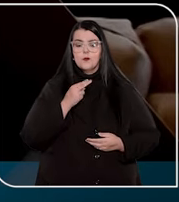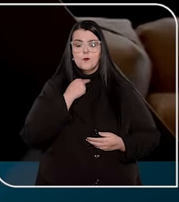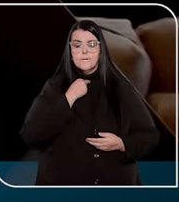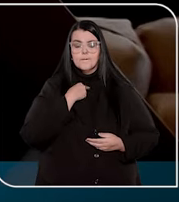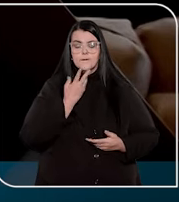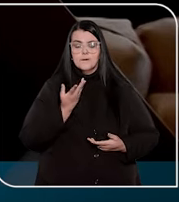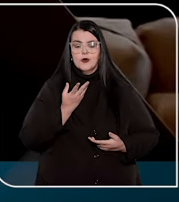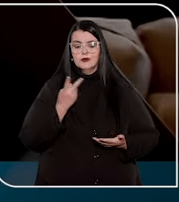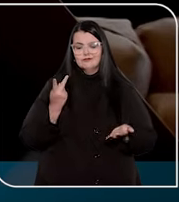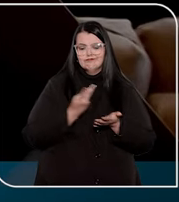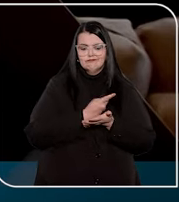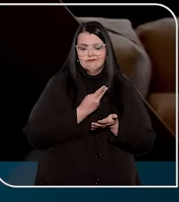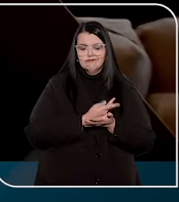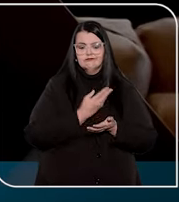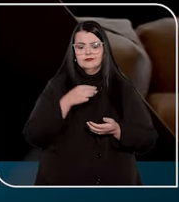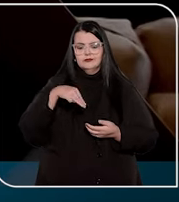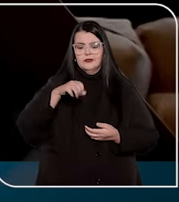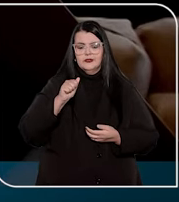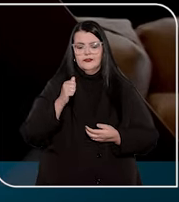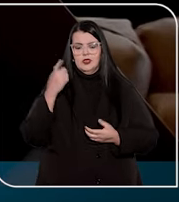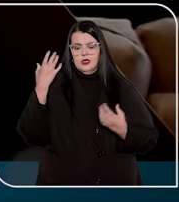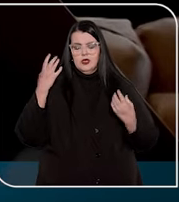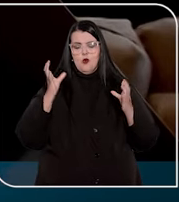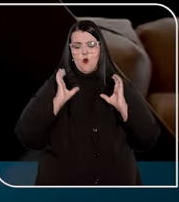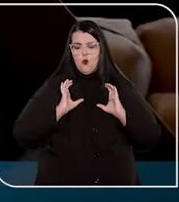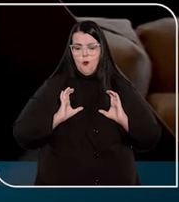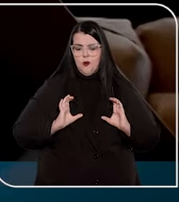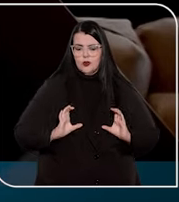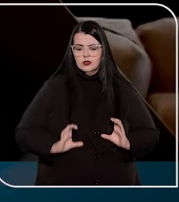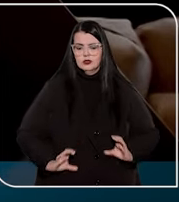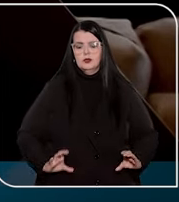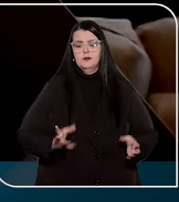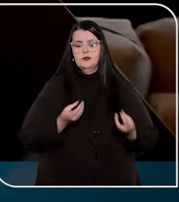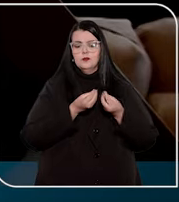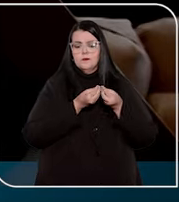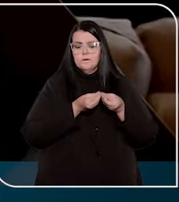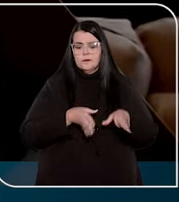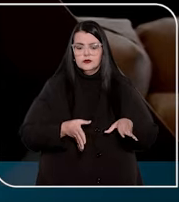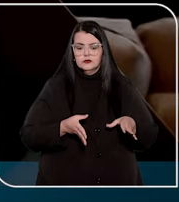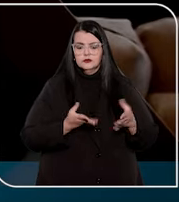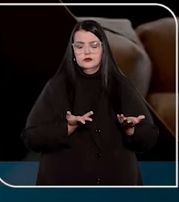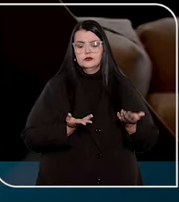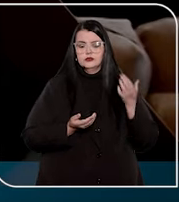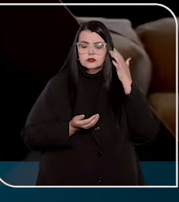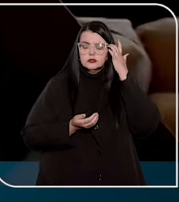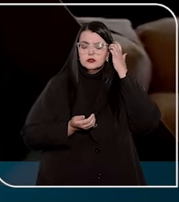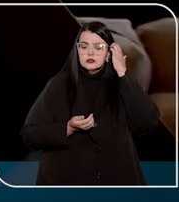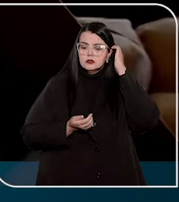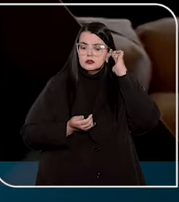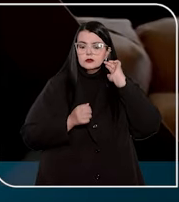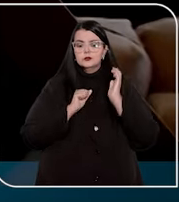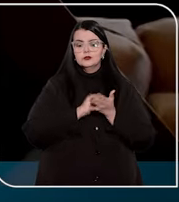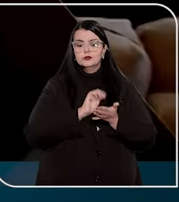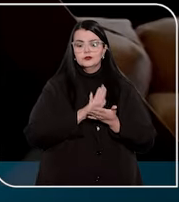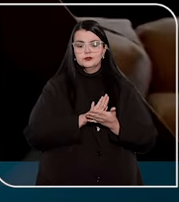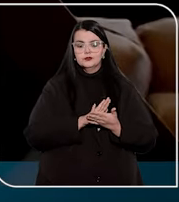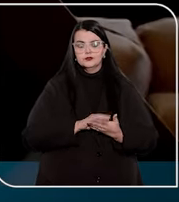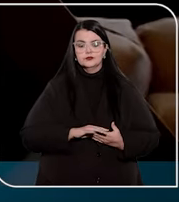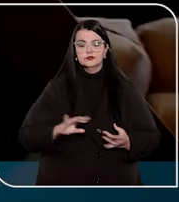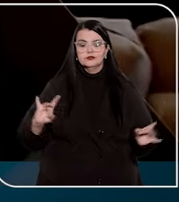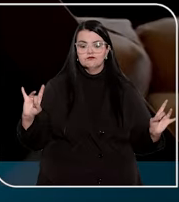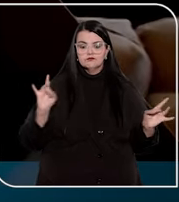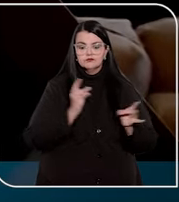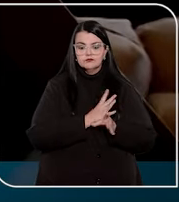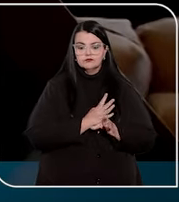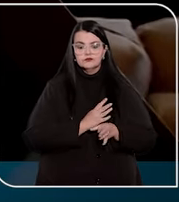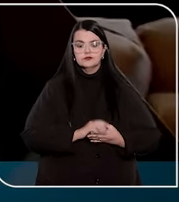ou seja, com comportamentos que prejudiquem dentro do processo. O resultado final